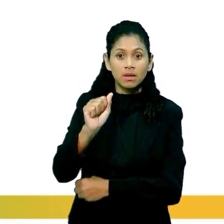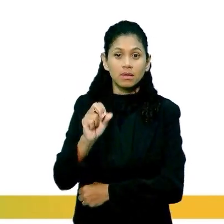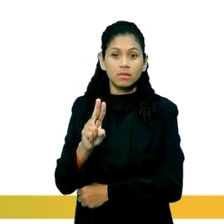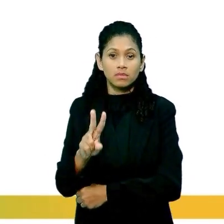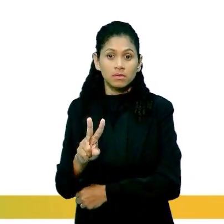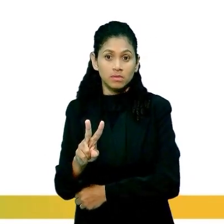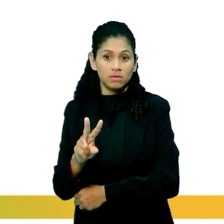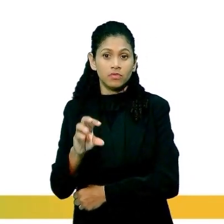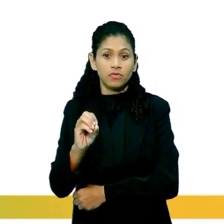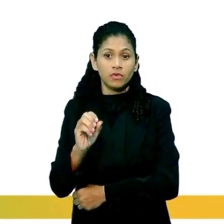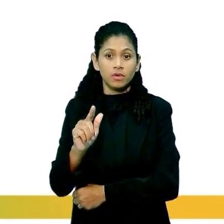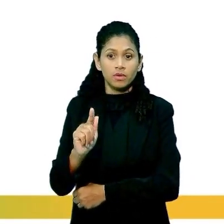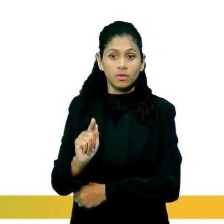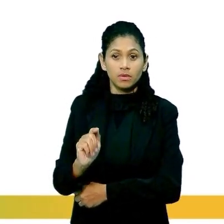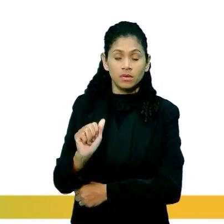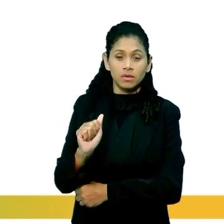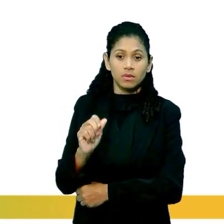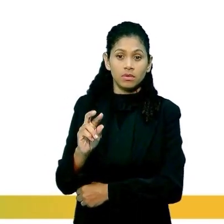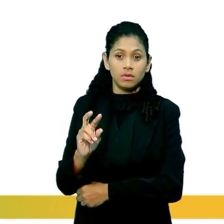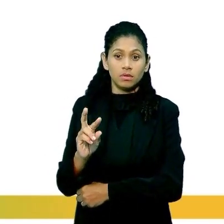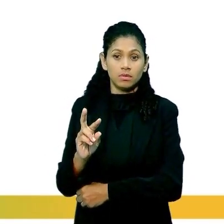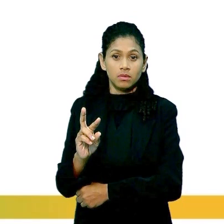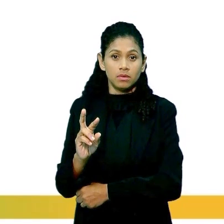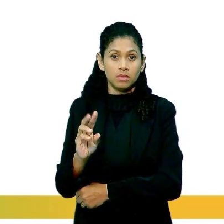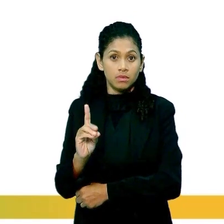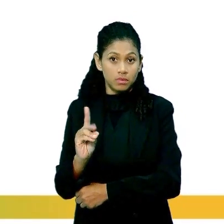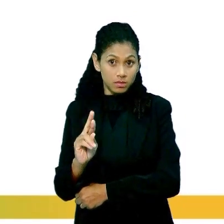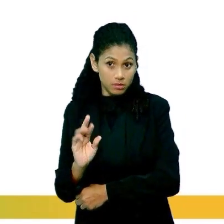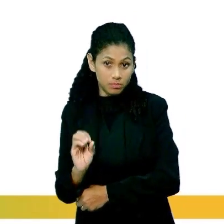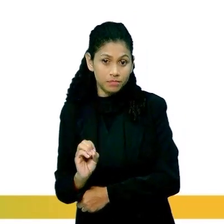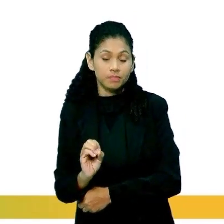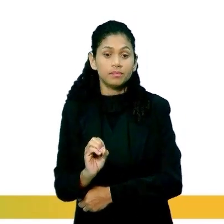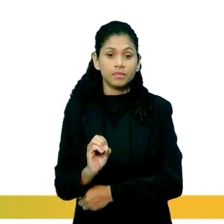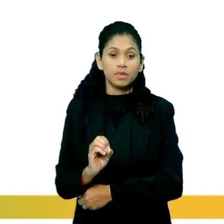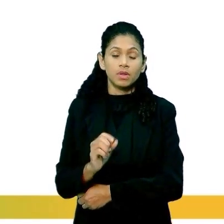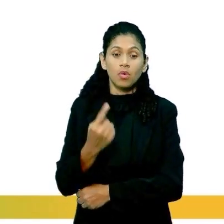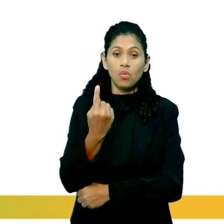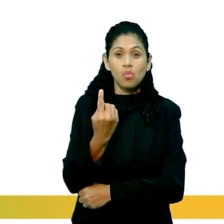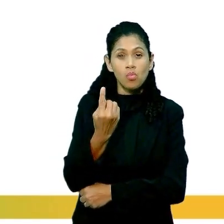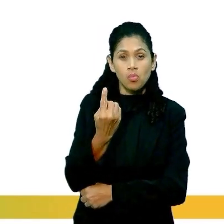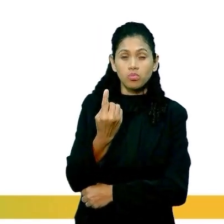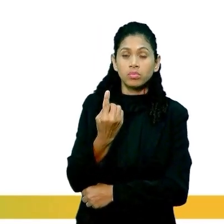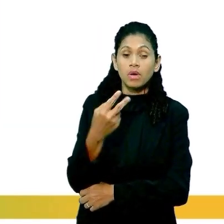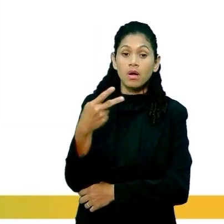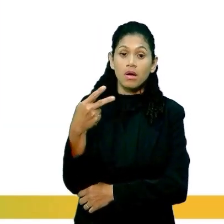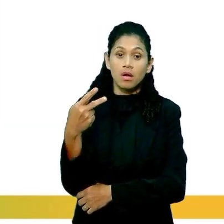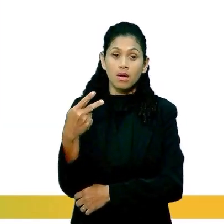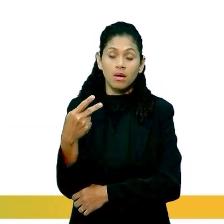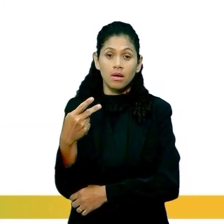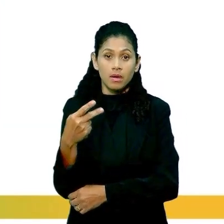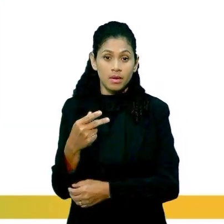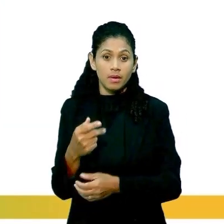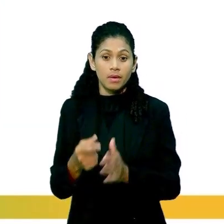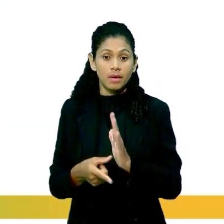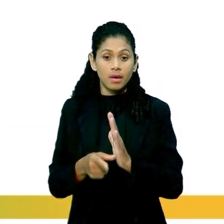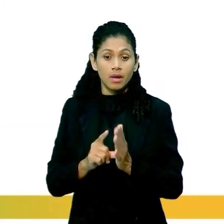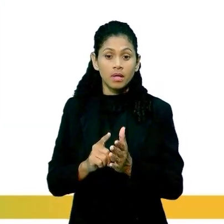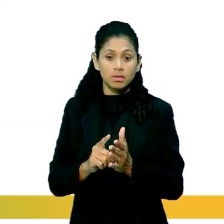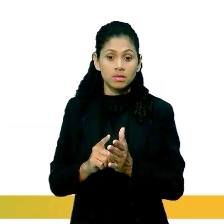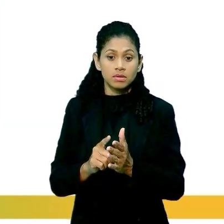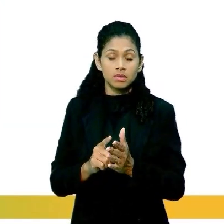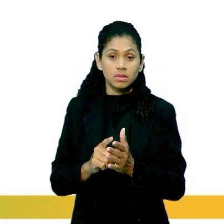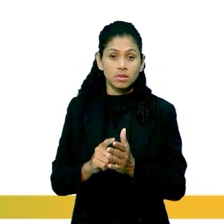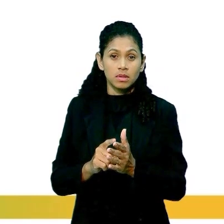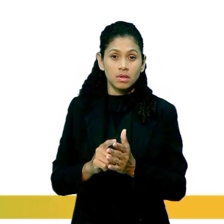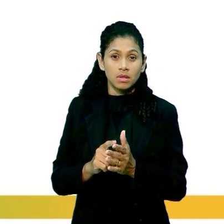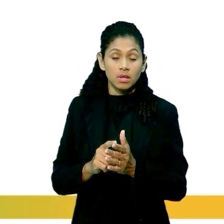1 mol de cobre é 602 vezes 10 elevado a 23 átomos de cobre. Anteriormente nós descobrimos que na moeda